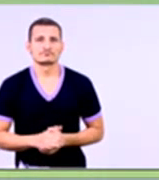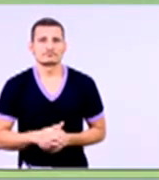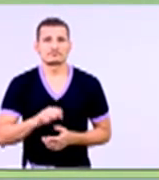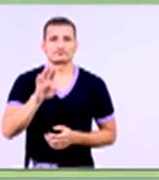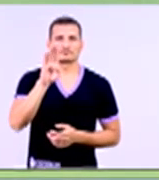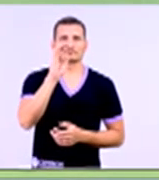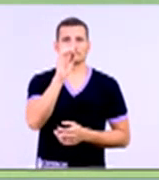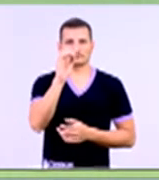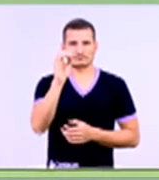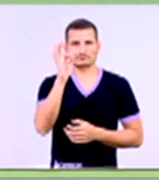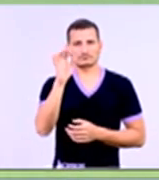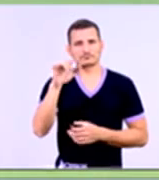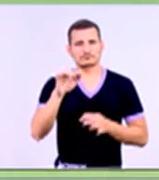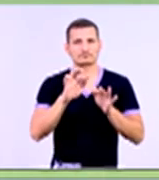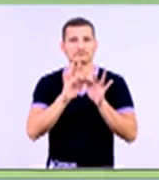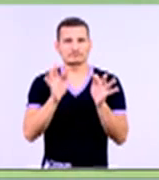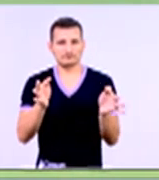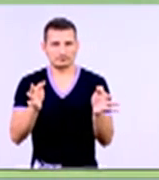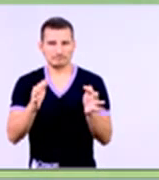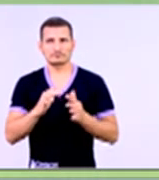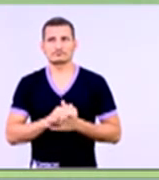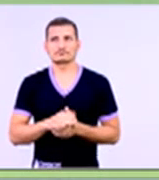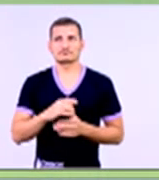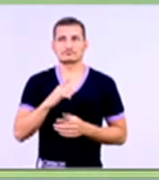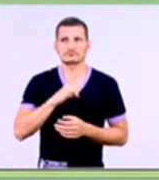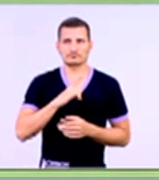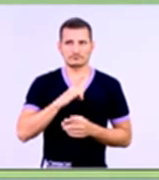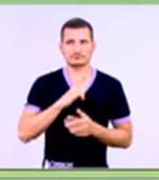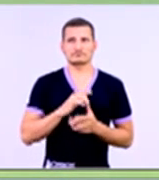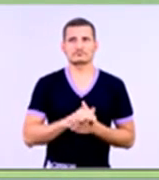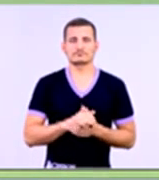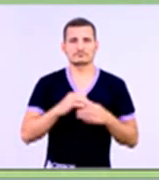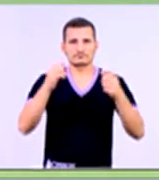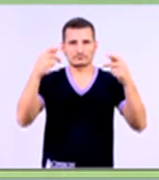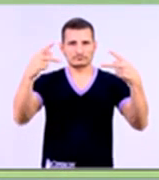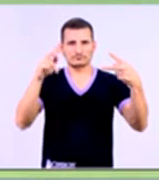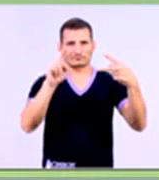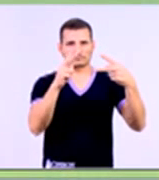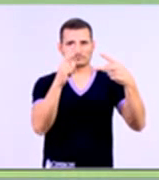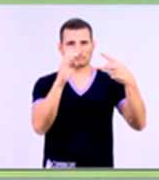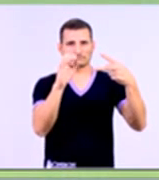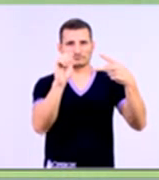muito simplificado. Nós vimos que nós temos a tag head.